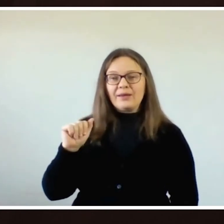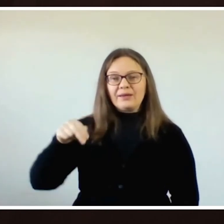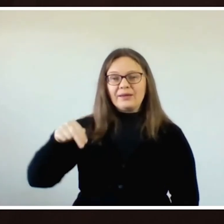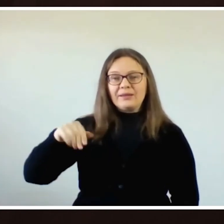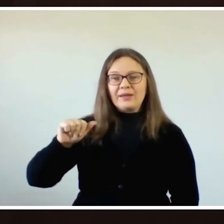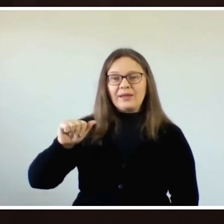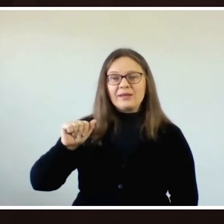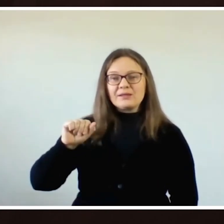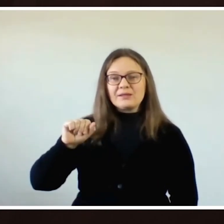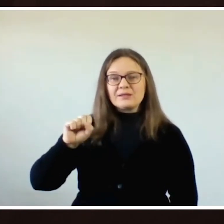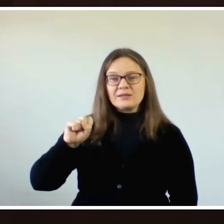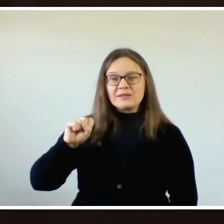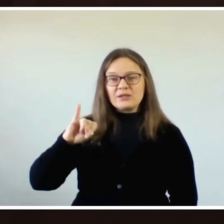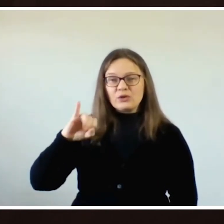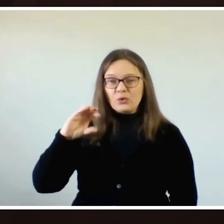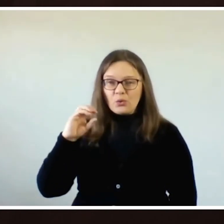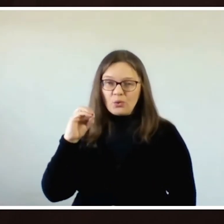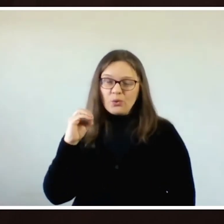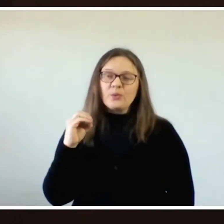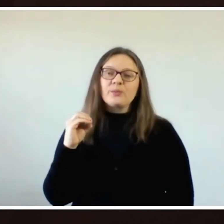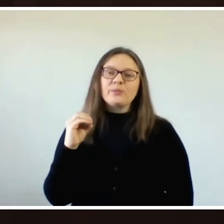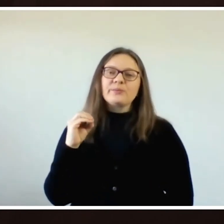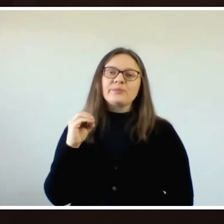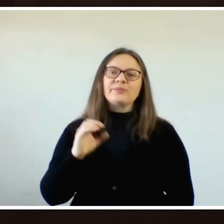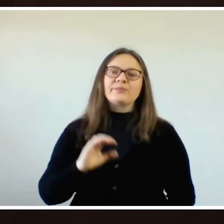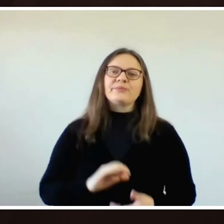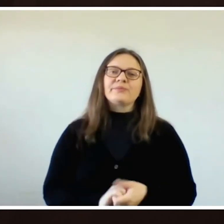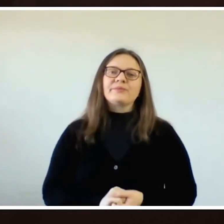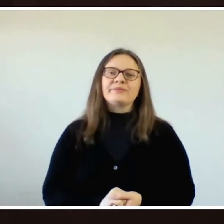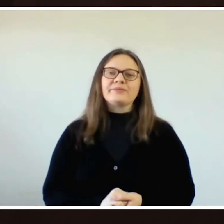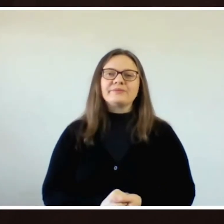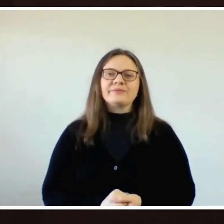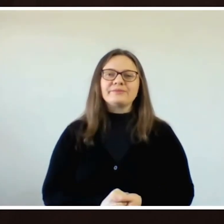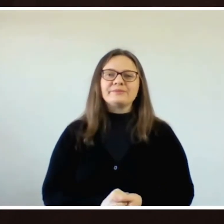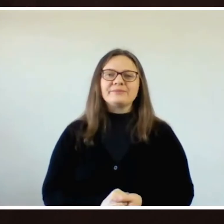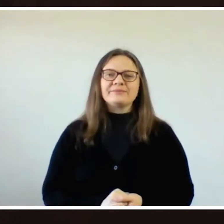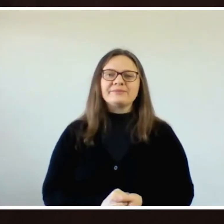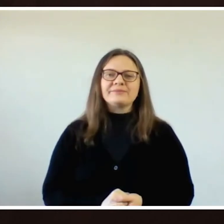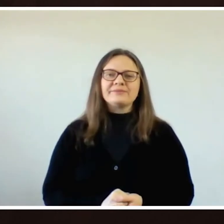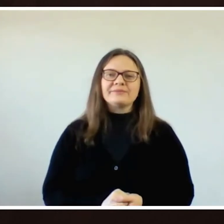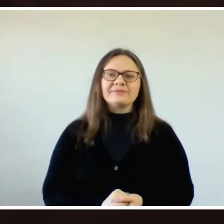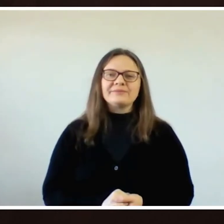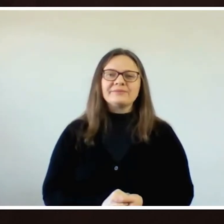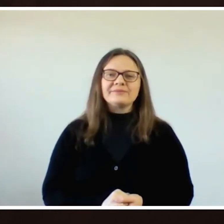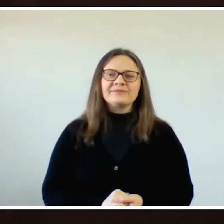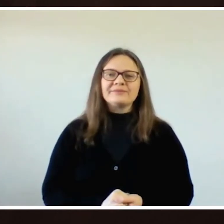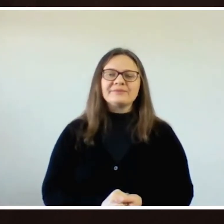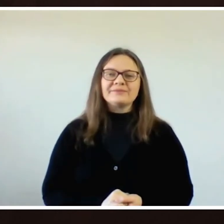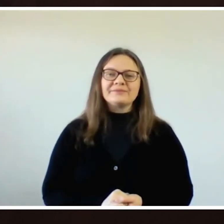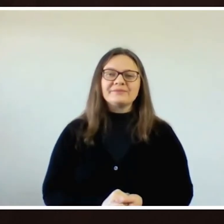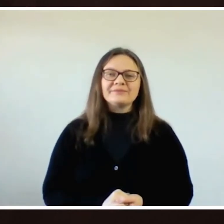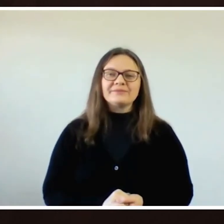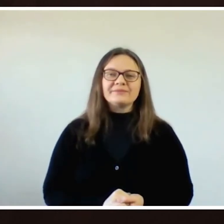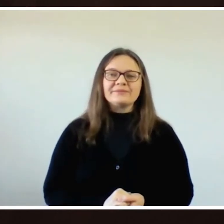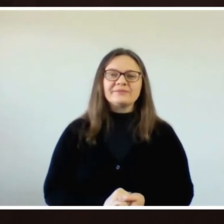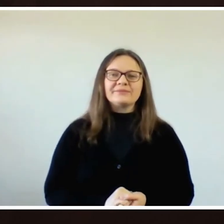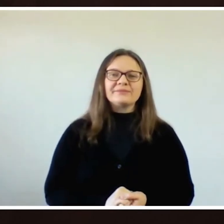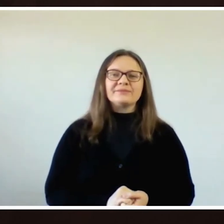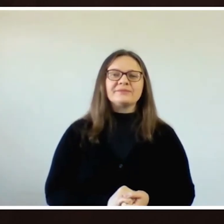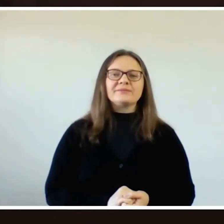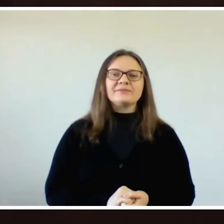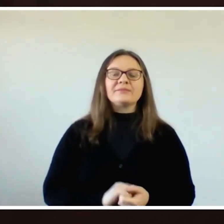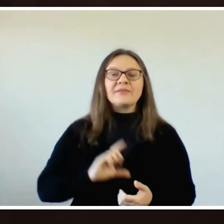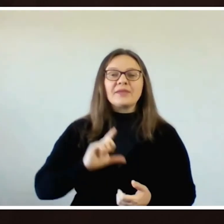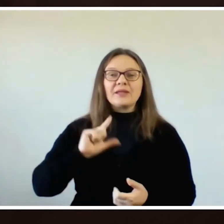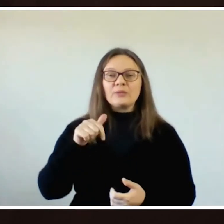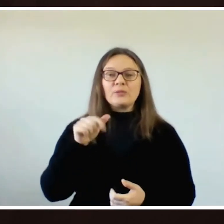apoiadores. Atanásio buscou refúgio nos desertos do Egito. Aí vem a morte do Constâncio. No ano